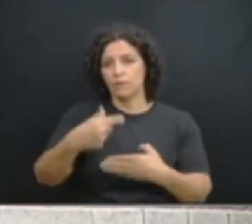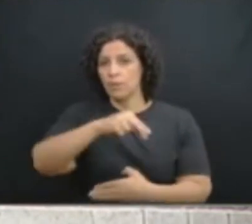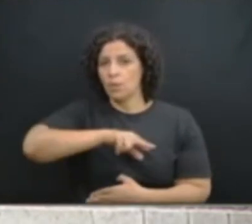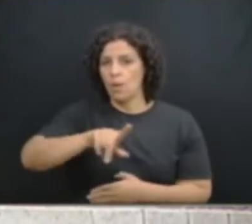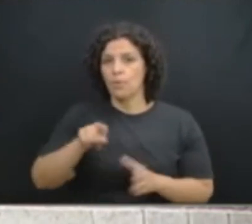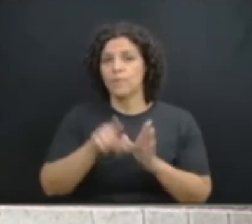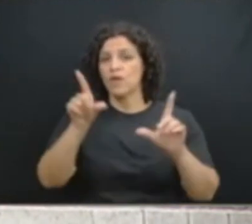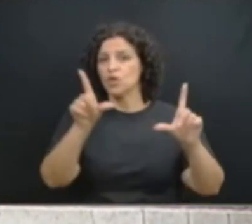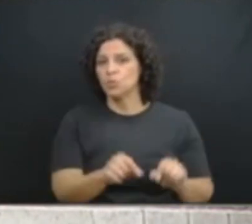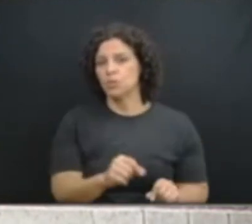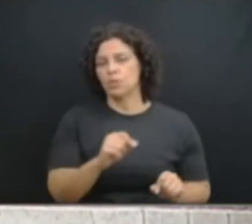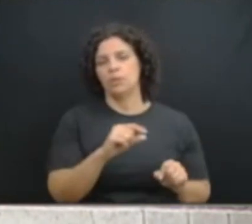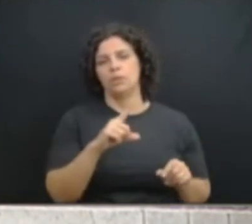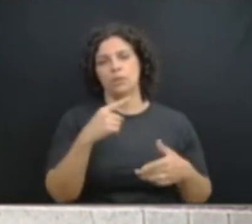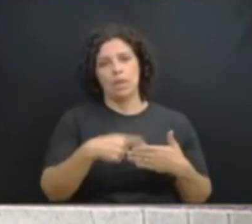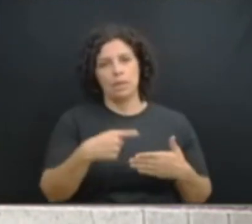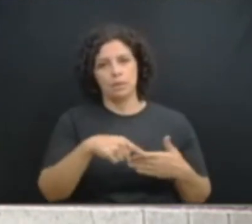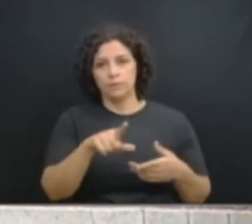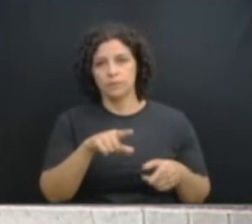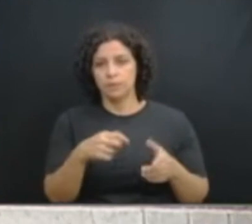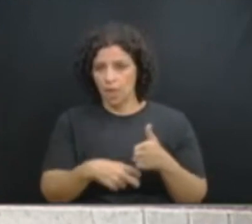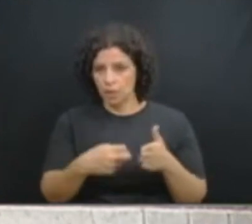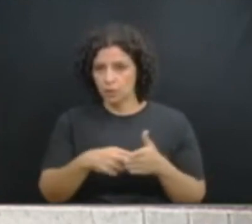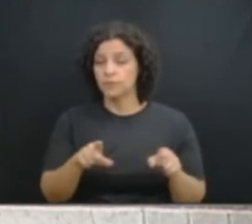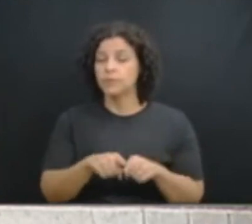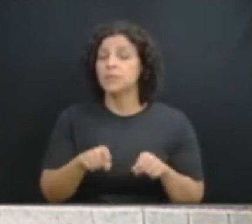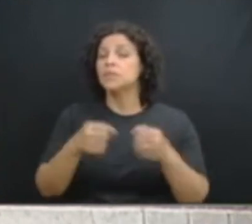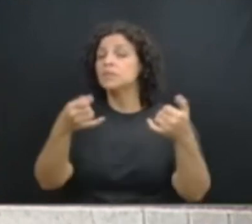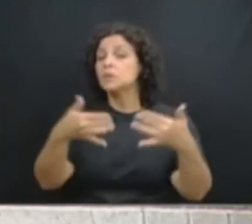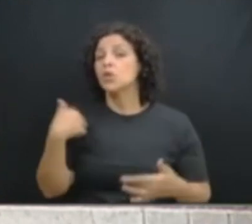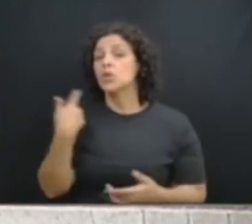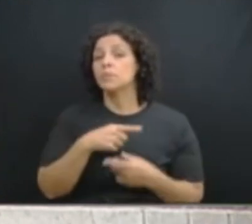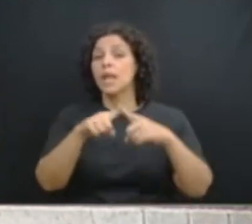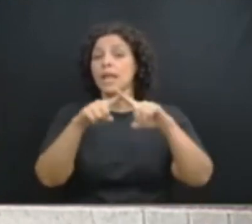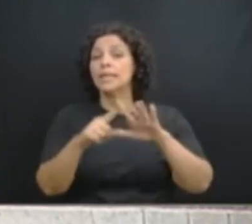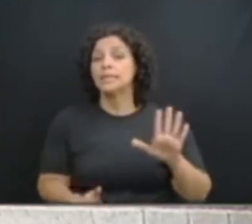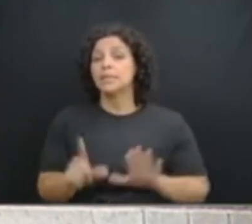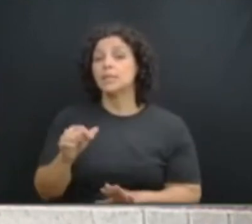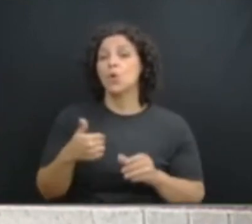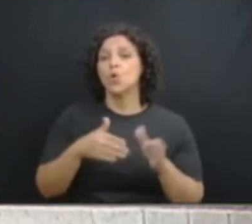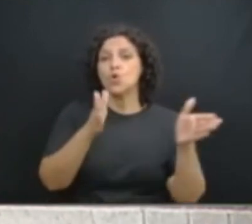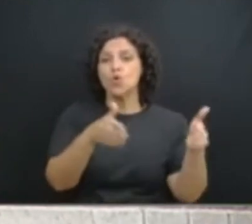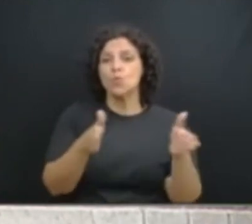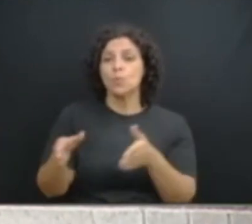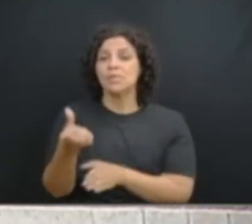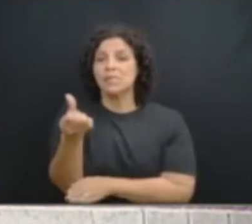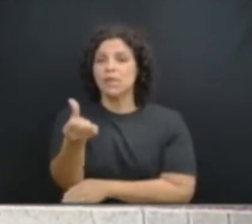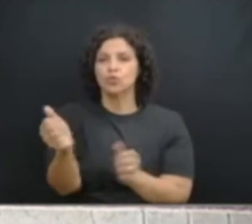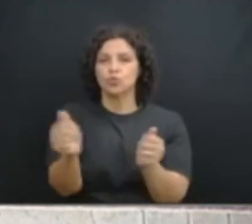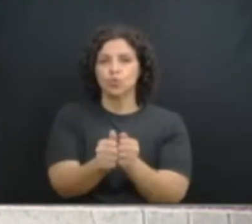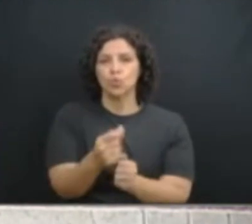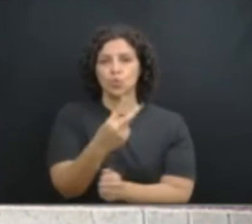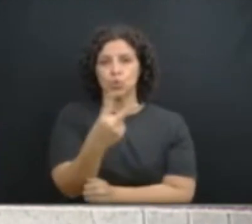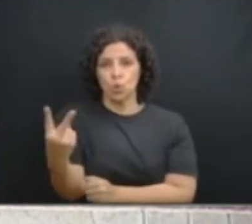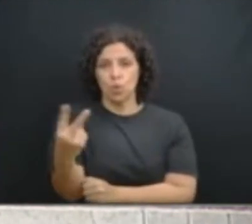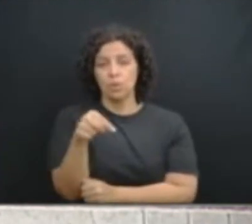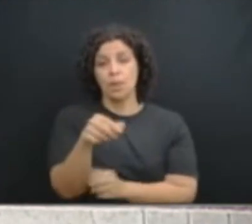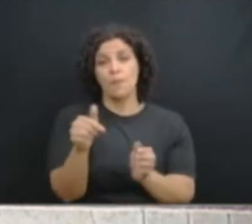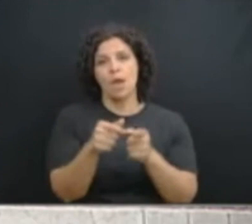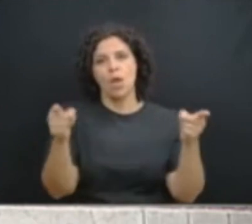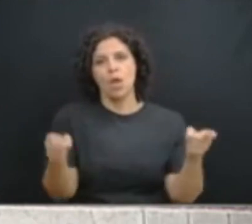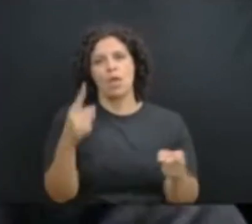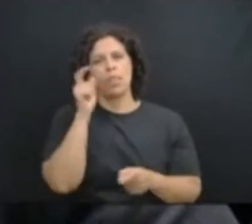Vai reduzir o valor. Colocou também que tem que ser feita a licitação dos outros lotes juntos, porque o lote 1 e 2 são os